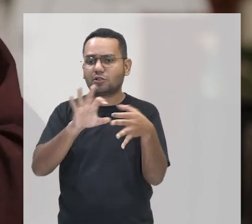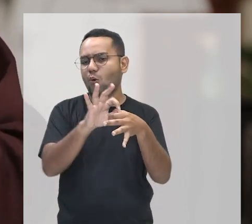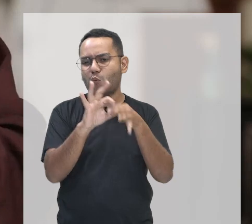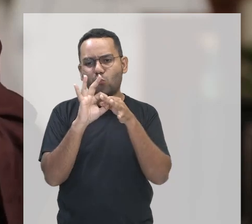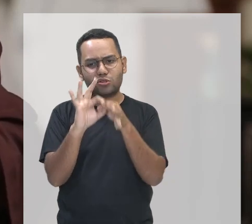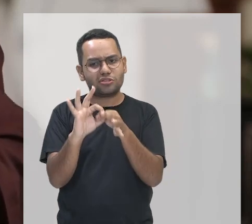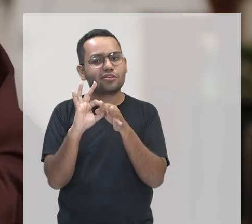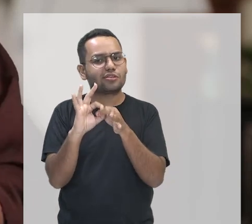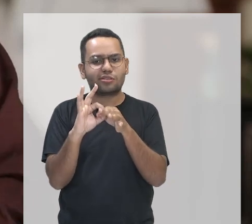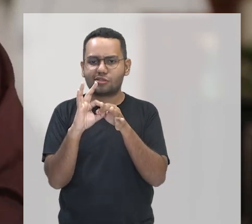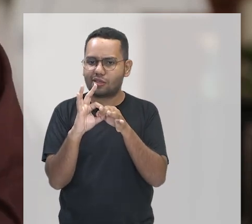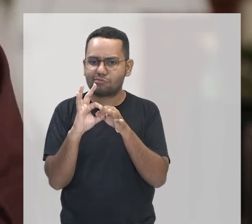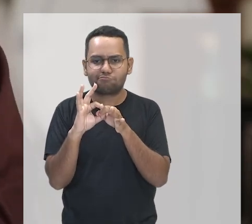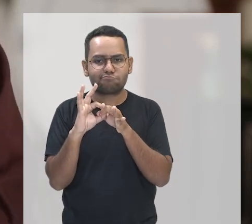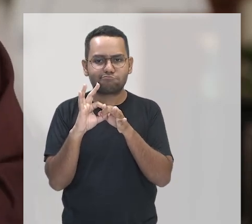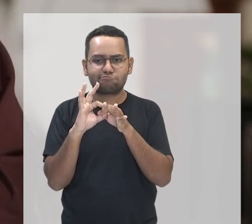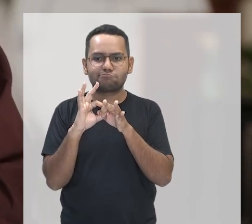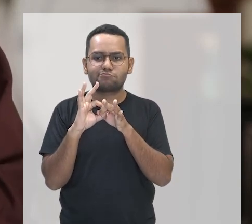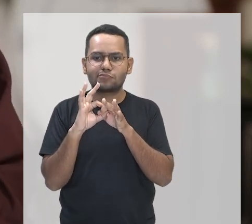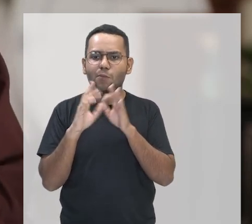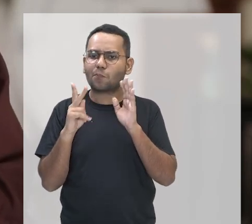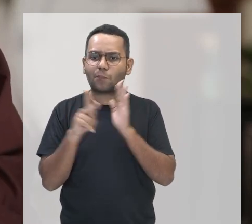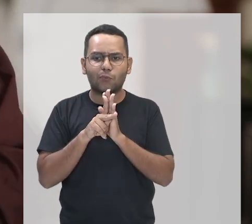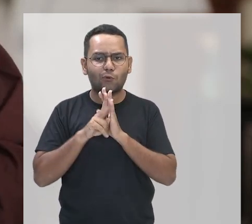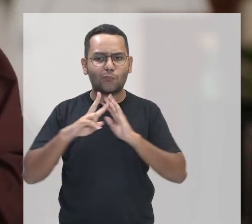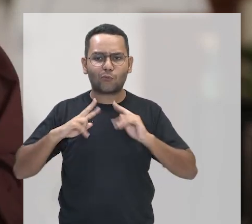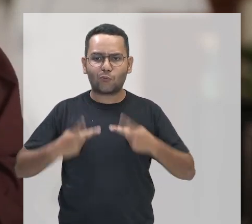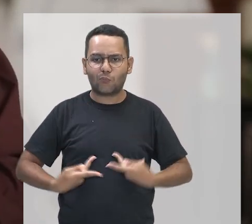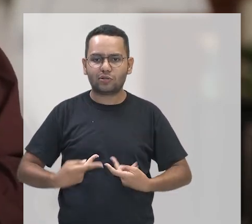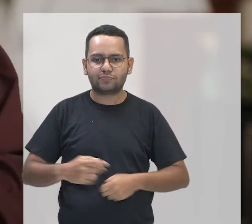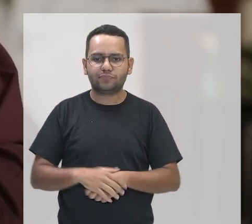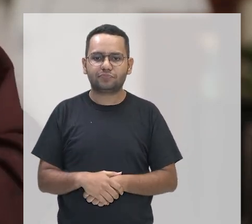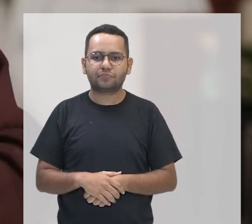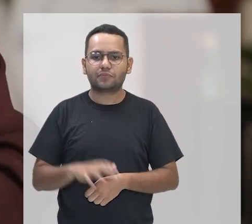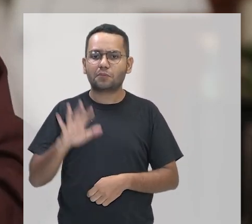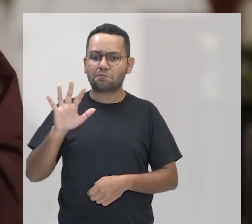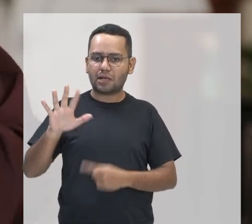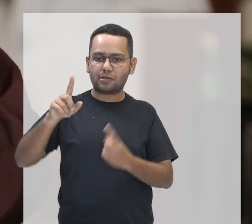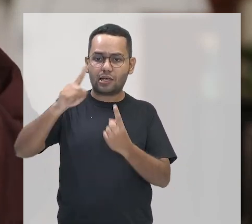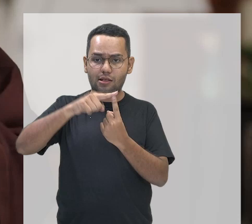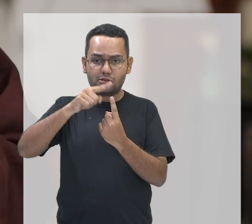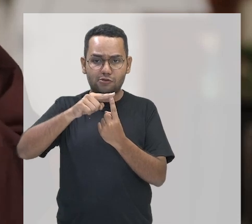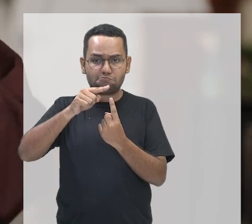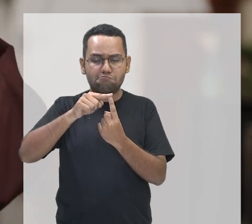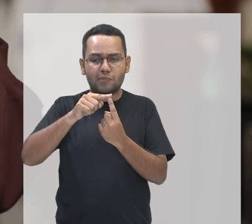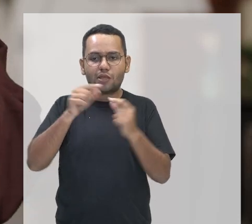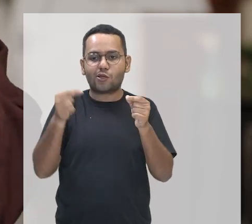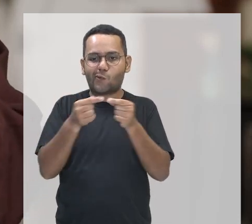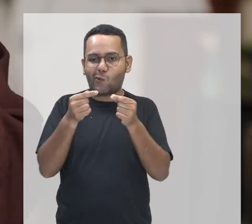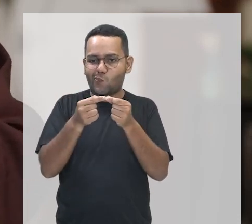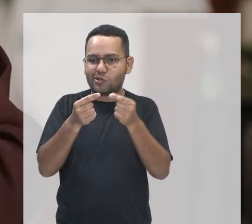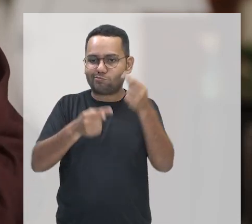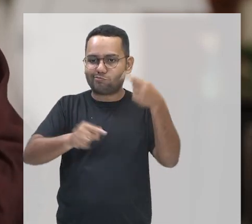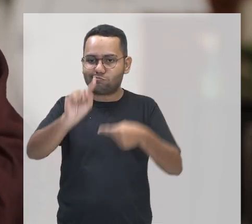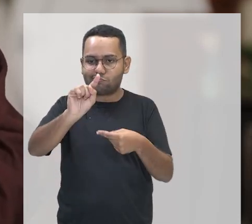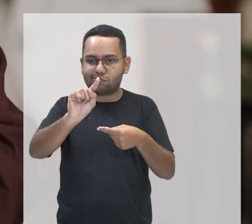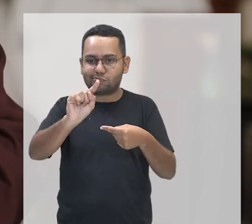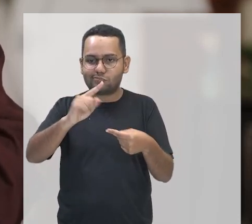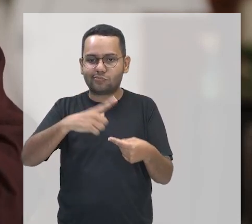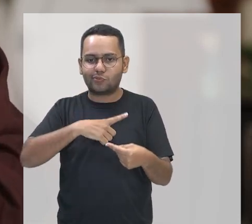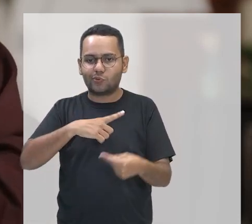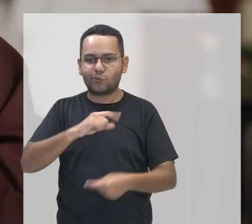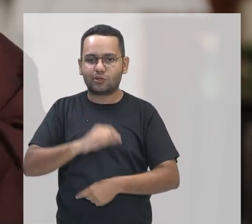dimensões na vida do ser humano. Portanto, religião que nos liga ao